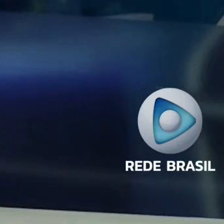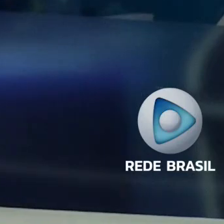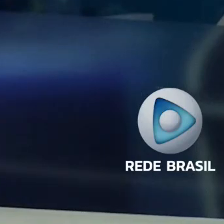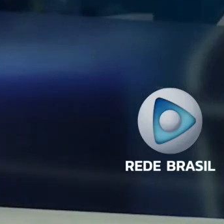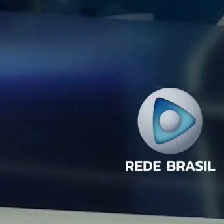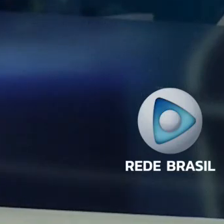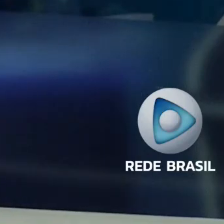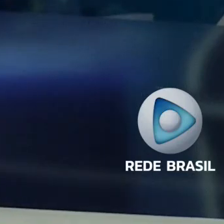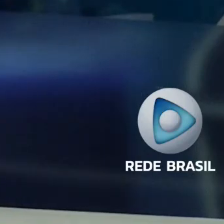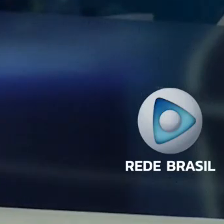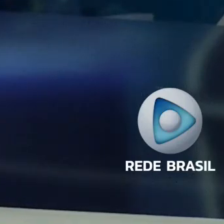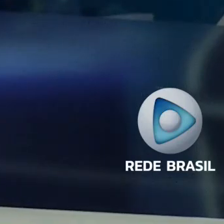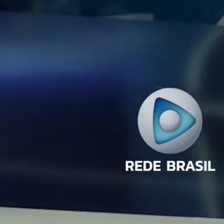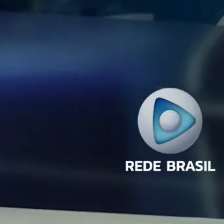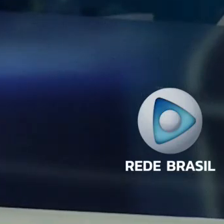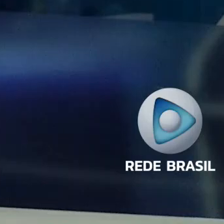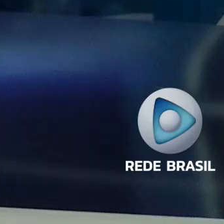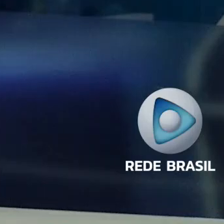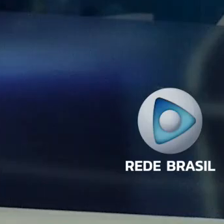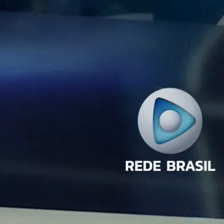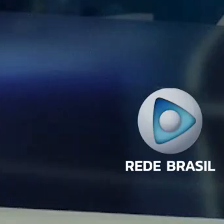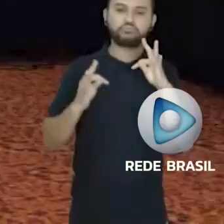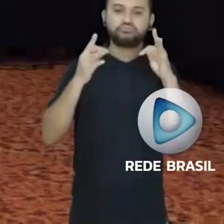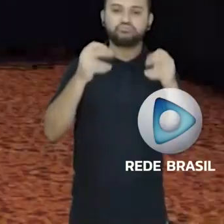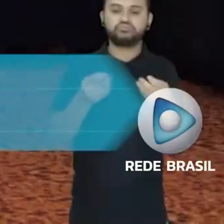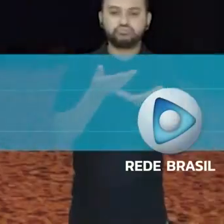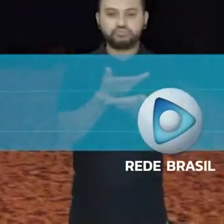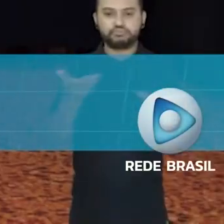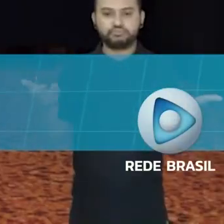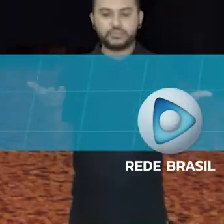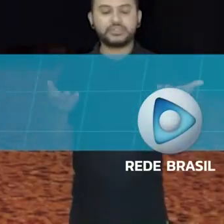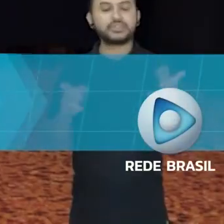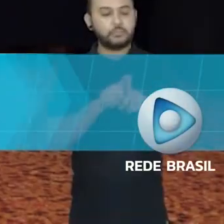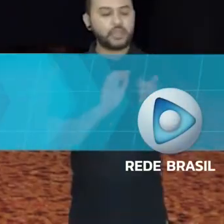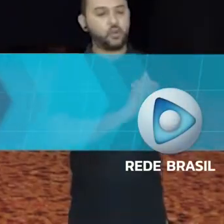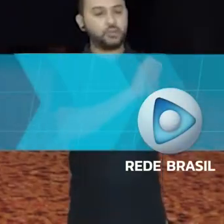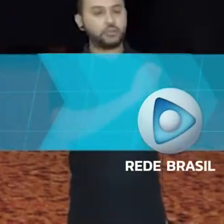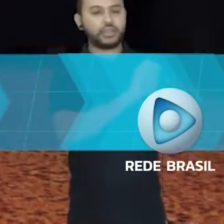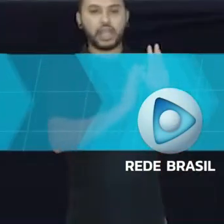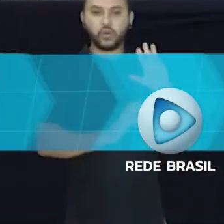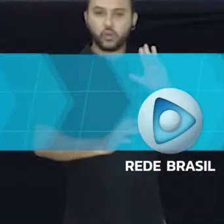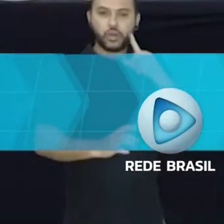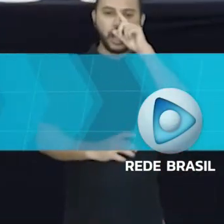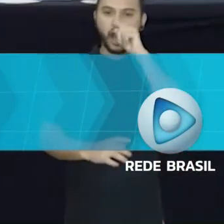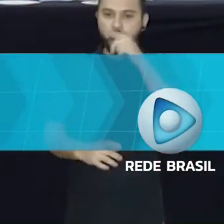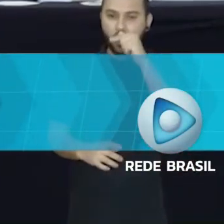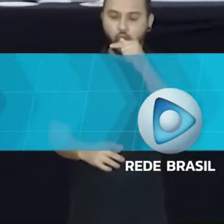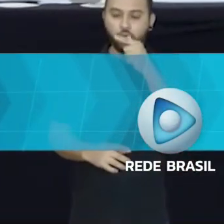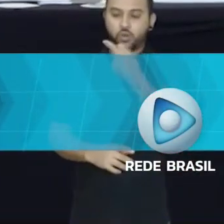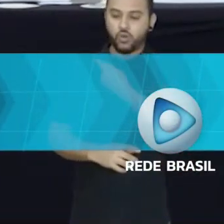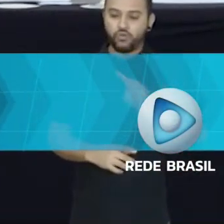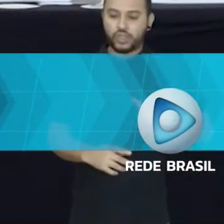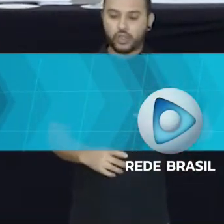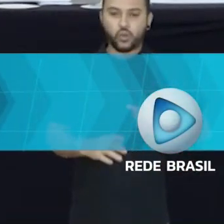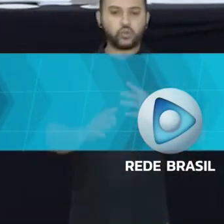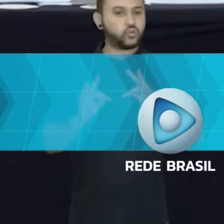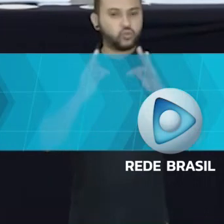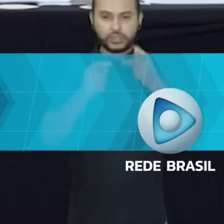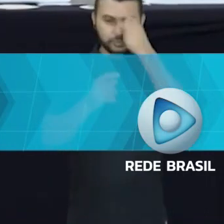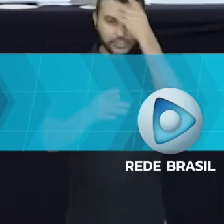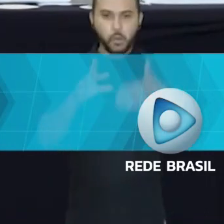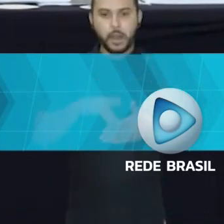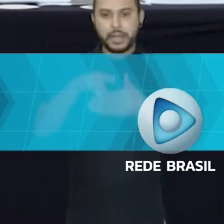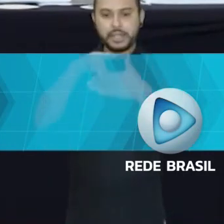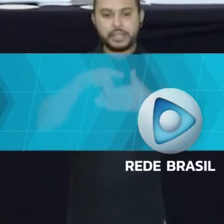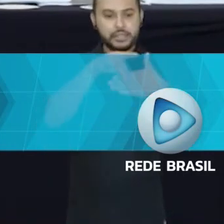geração que pode tirar o Brasil do atraso. O evento, que aconteceu nesta segunda-feira, reuniu nomes da economia,